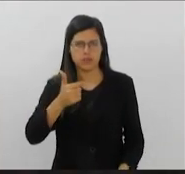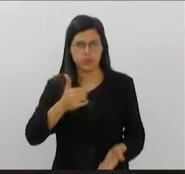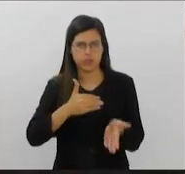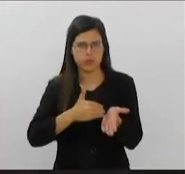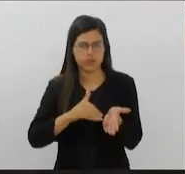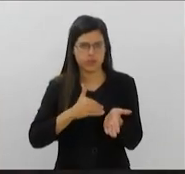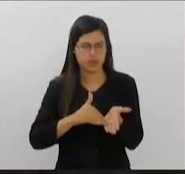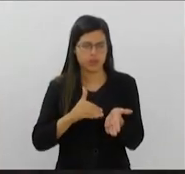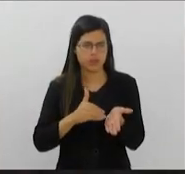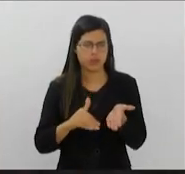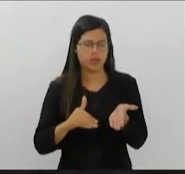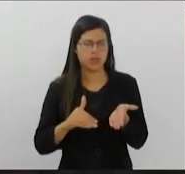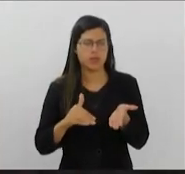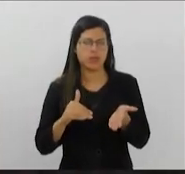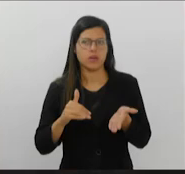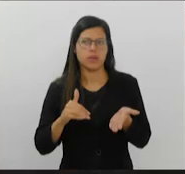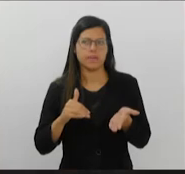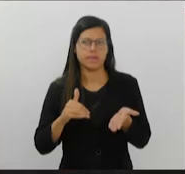subsecretária de